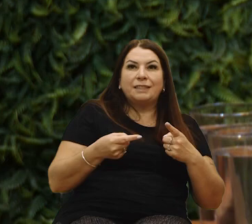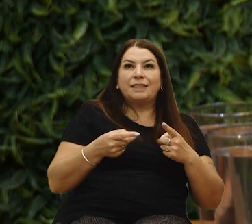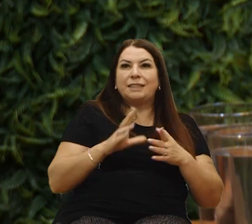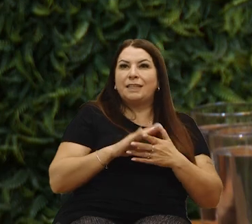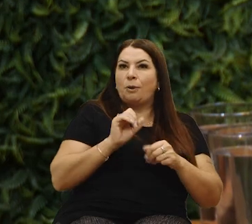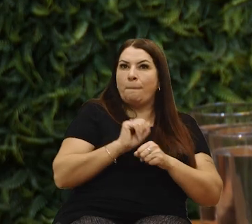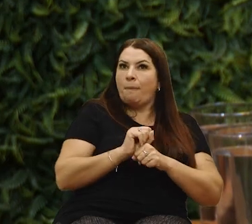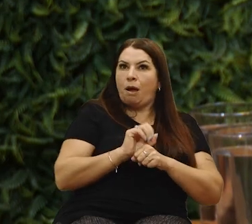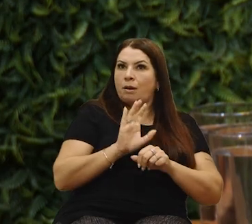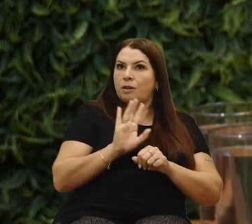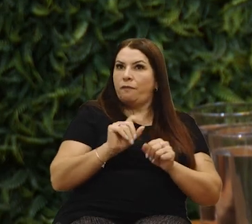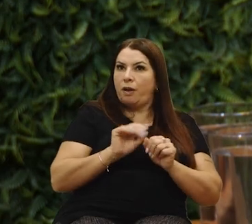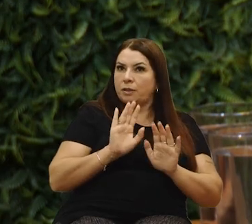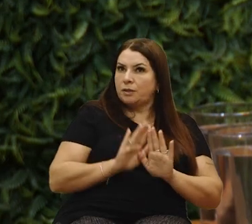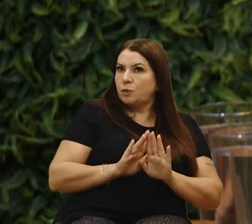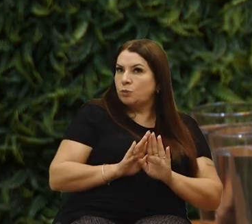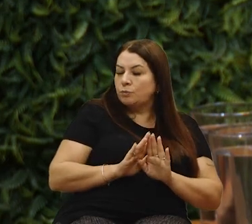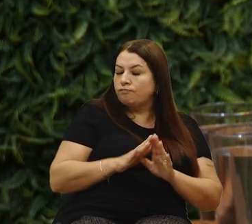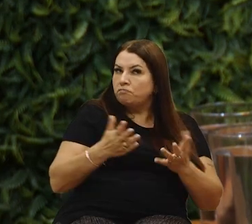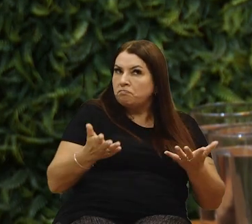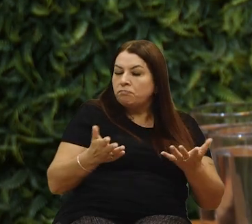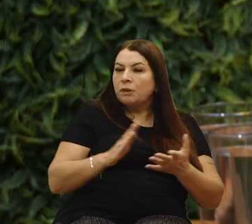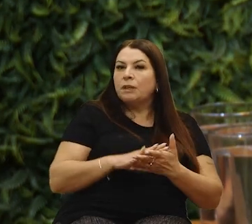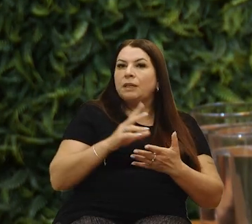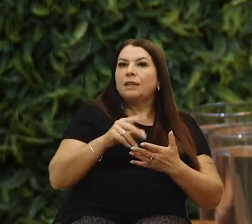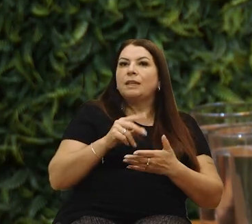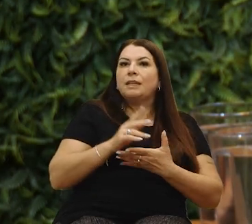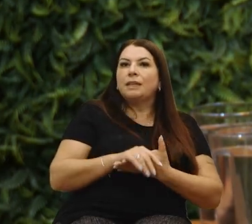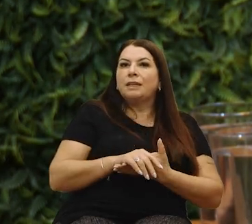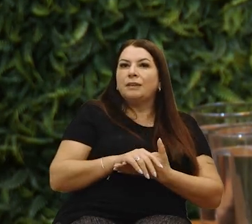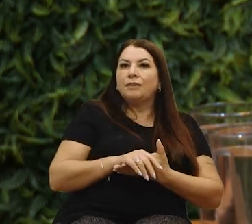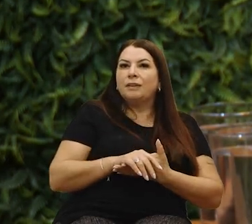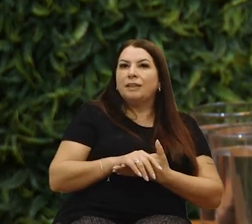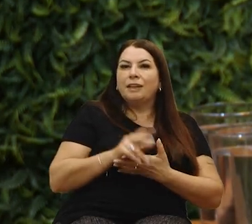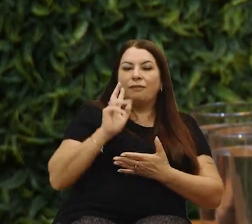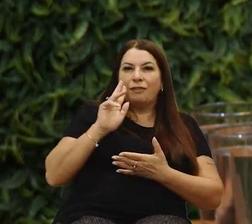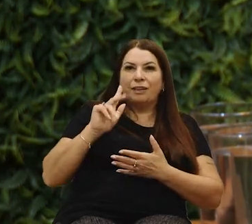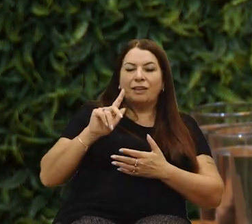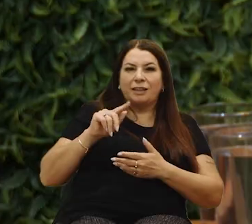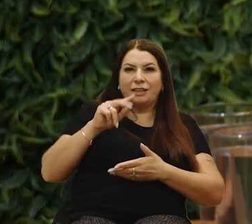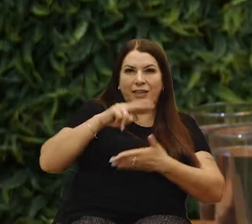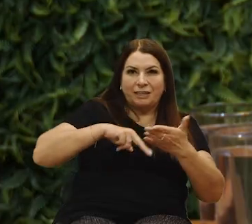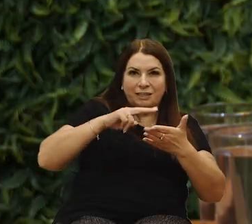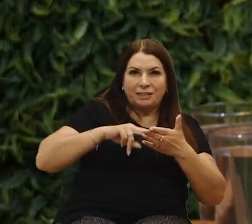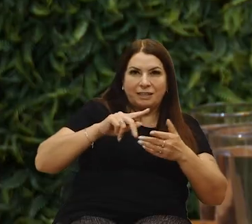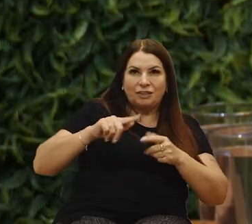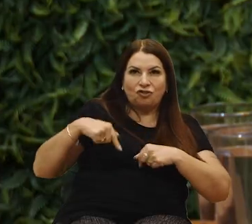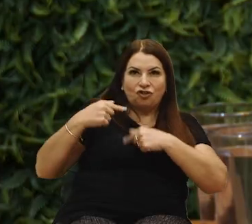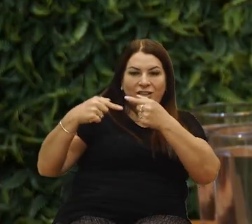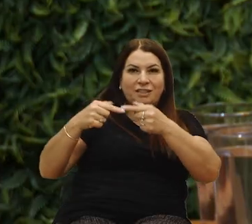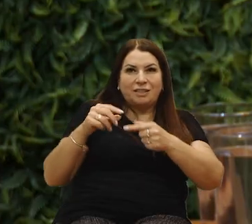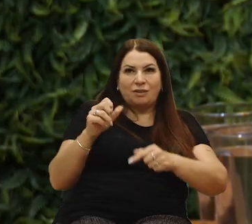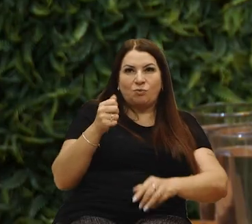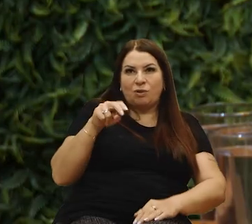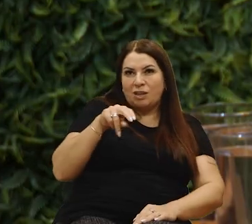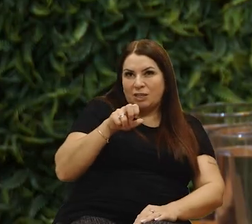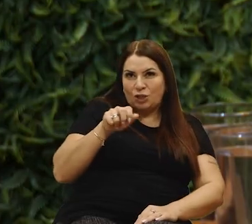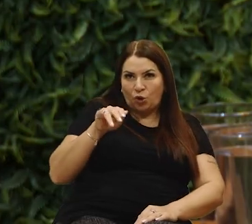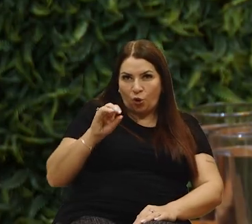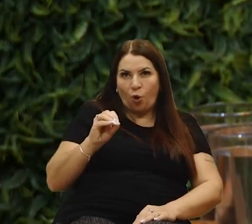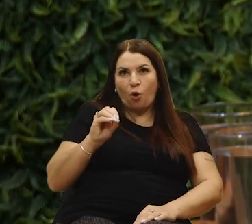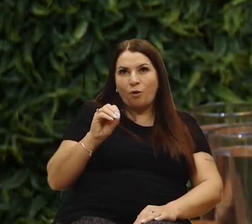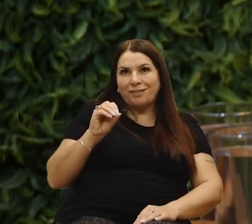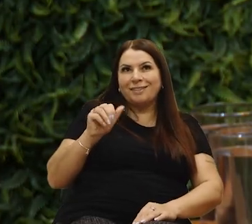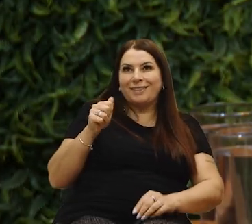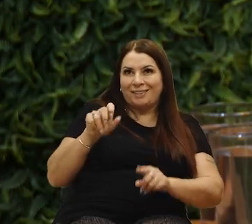paralisa, eles não fazem algo disso, né? E quem leu A Geração Ansiosa, do Jonathan Haidt, está tudo lá, né?